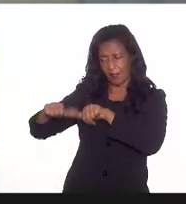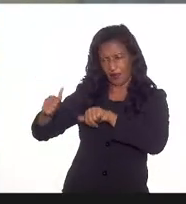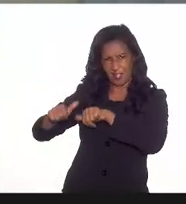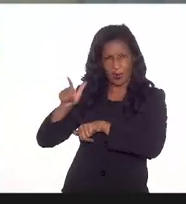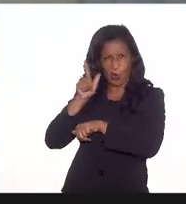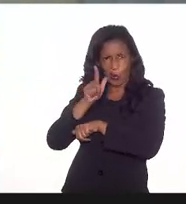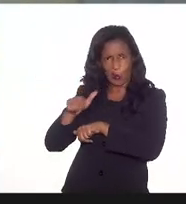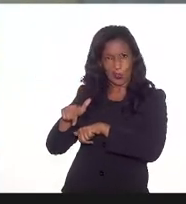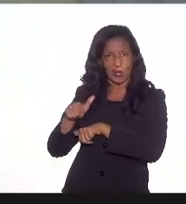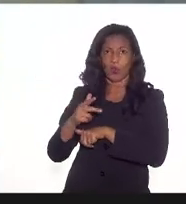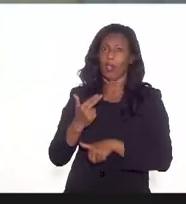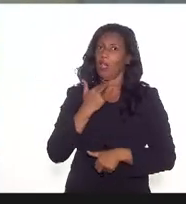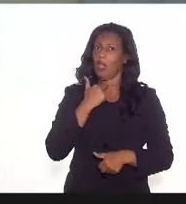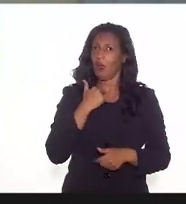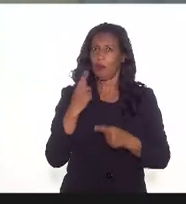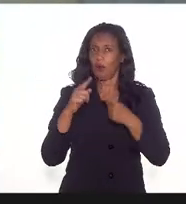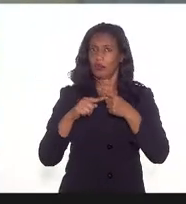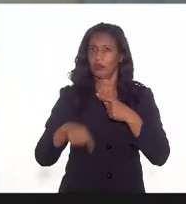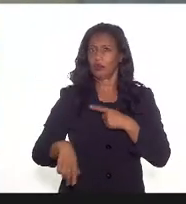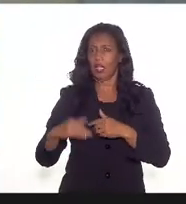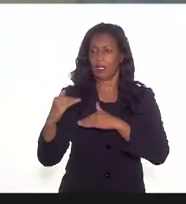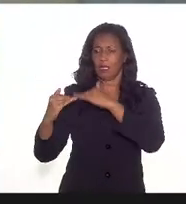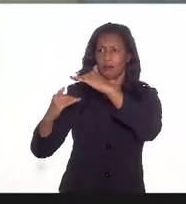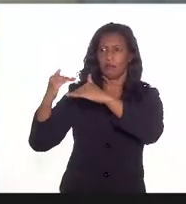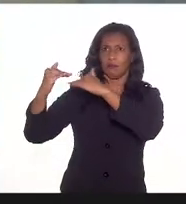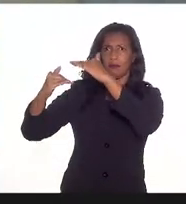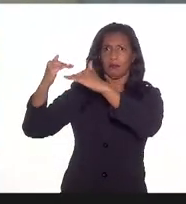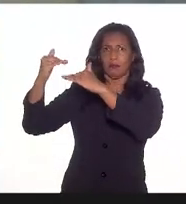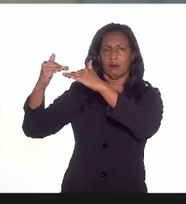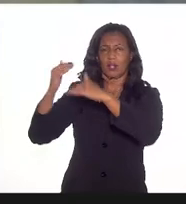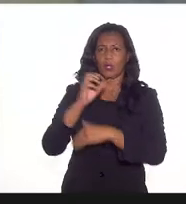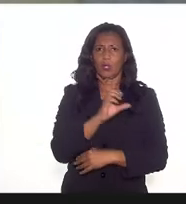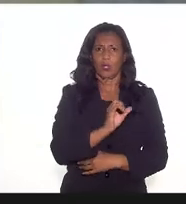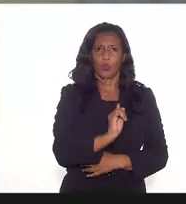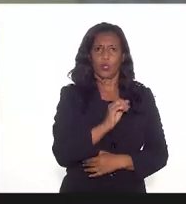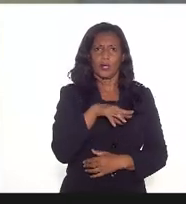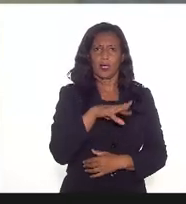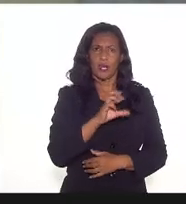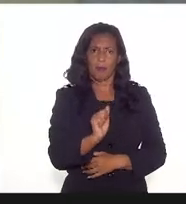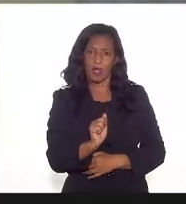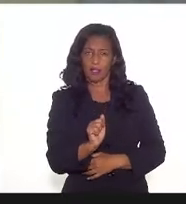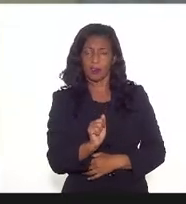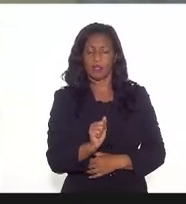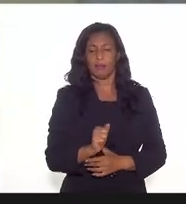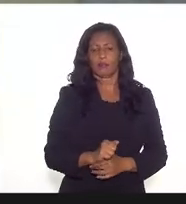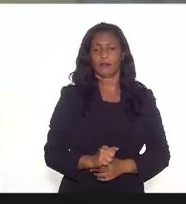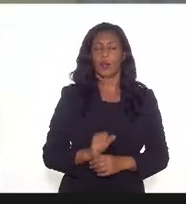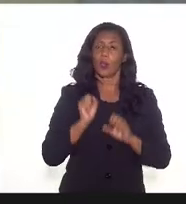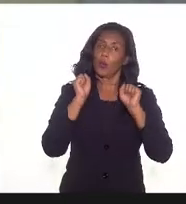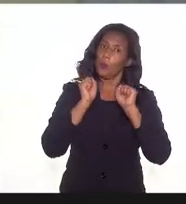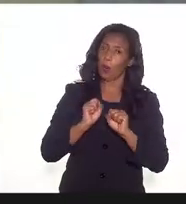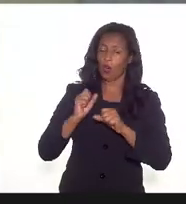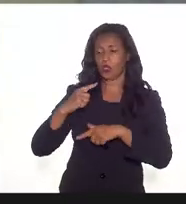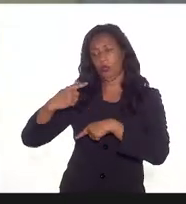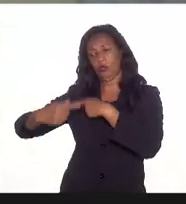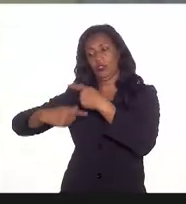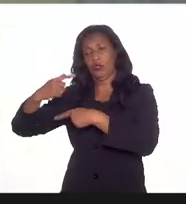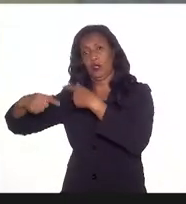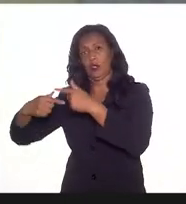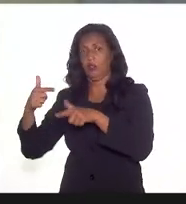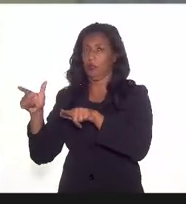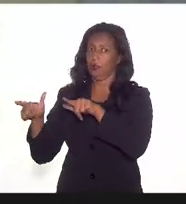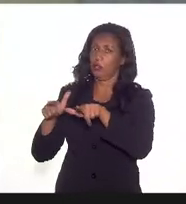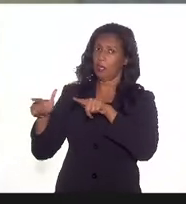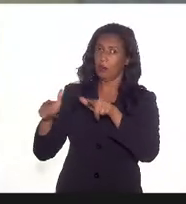ela pode não estar atendendo o crescimento do ICMS, pode não estar atendendo a geração do emprego